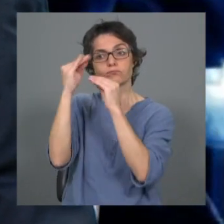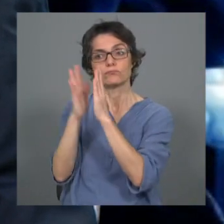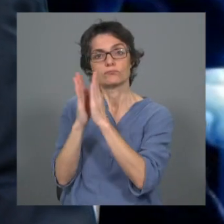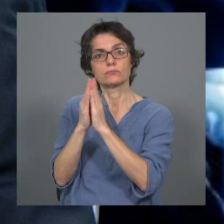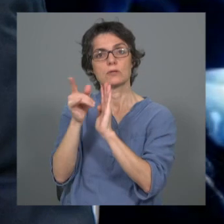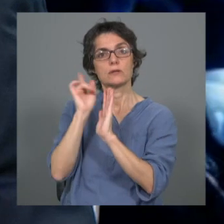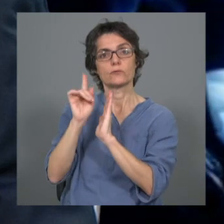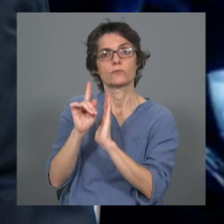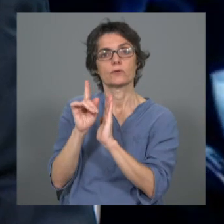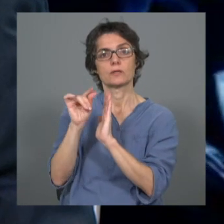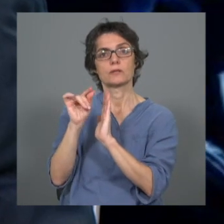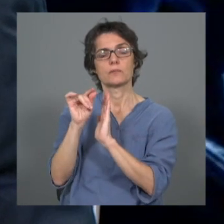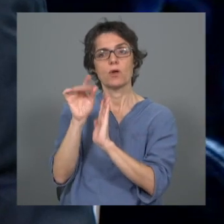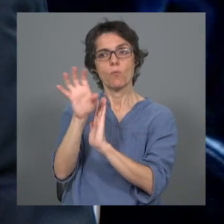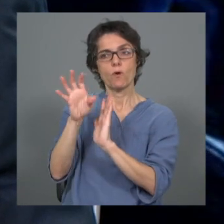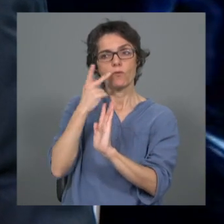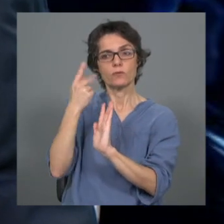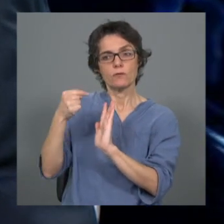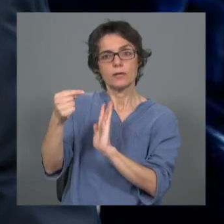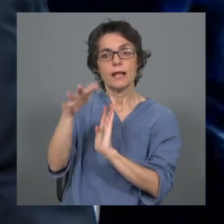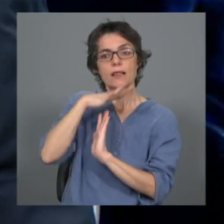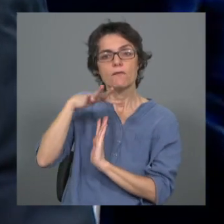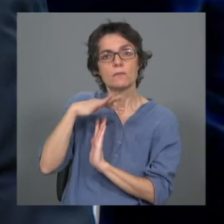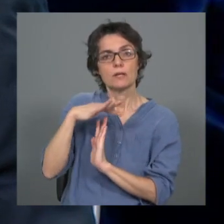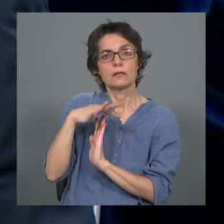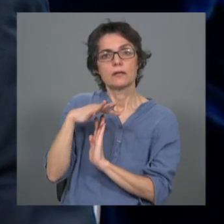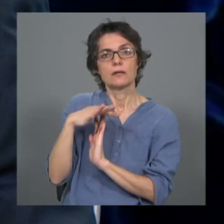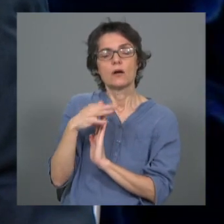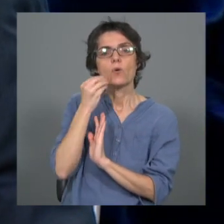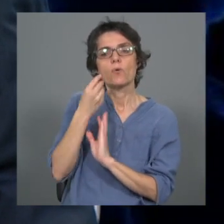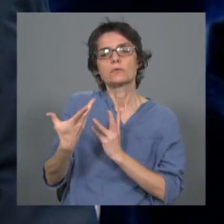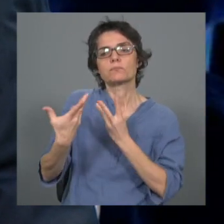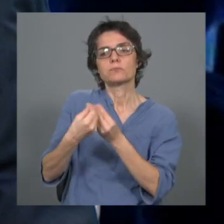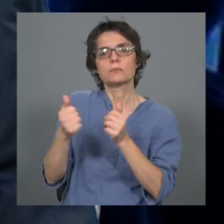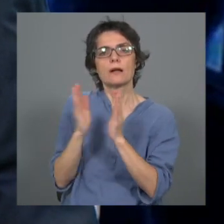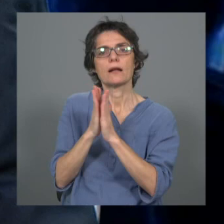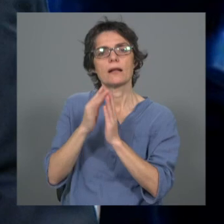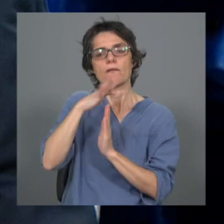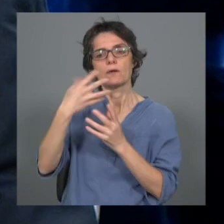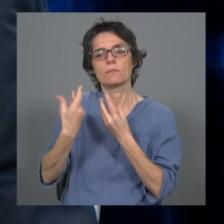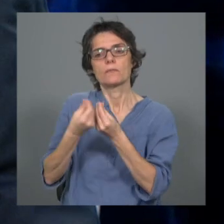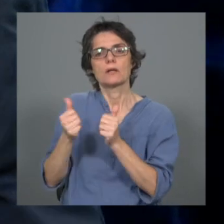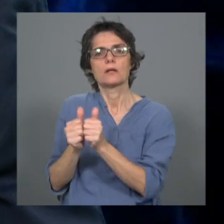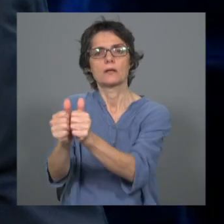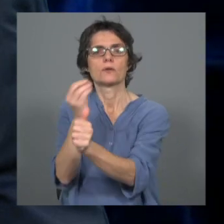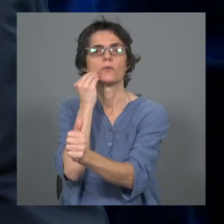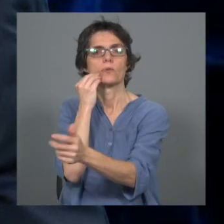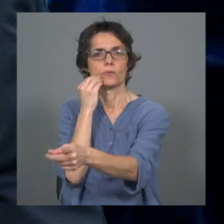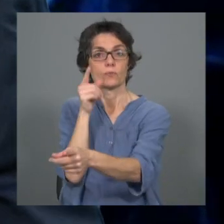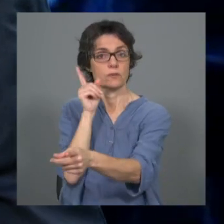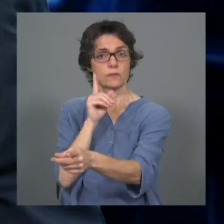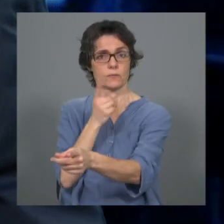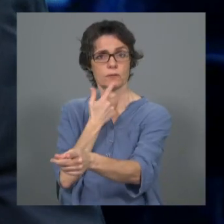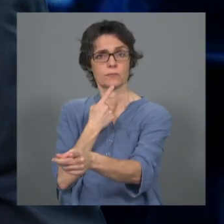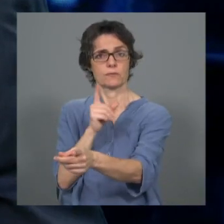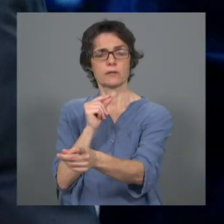de um estilo familiar de fazer pastoral, não é? De estar na pastoral. Depois, o sentido